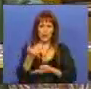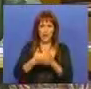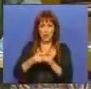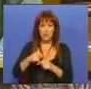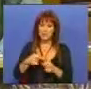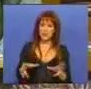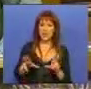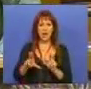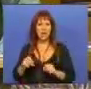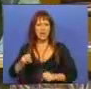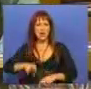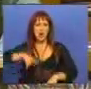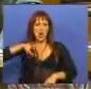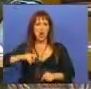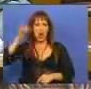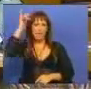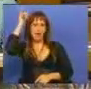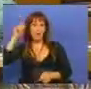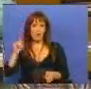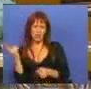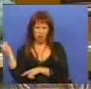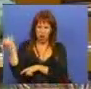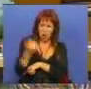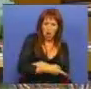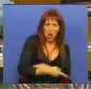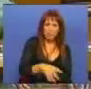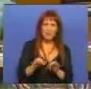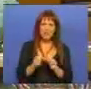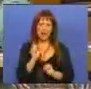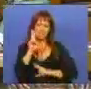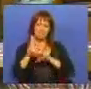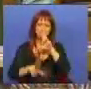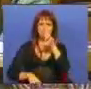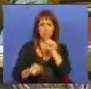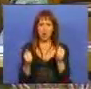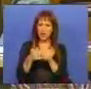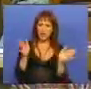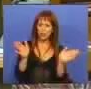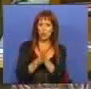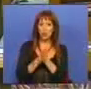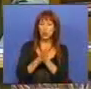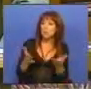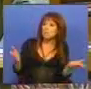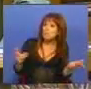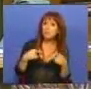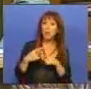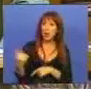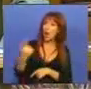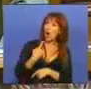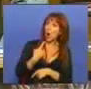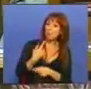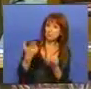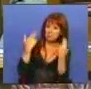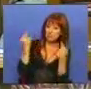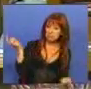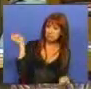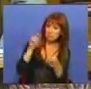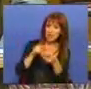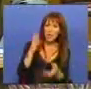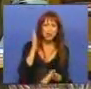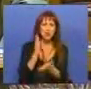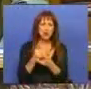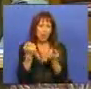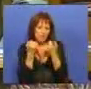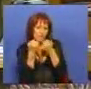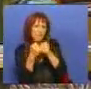essa nova filosofia que se insinua e impõe como uma moda a que todos supostamente estamos obrigados a aderir, apenas